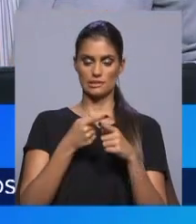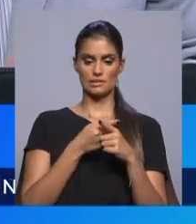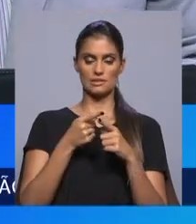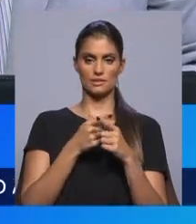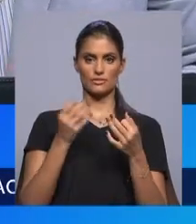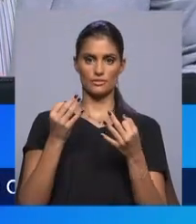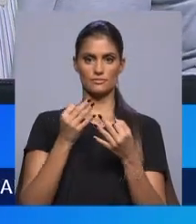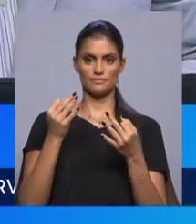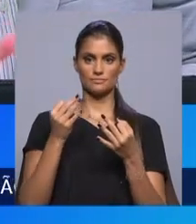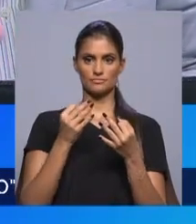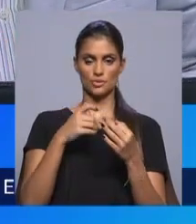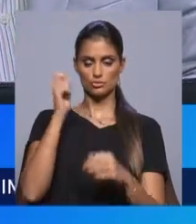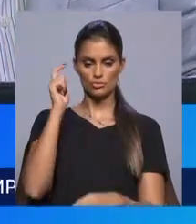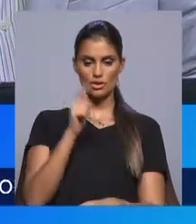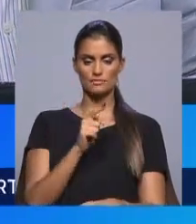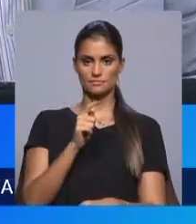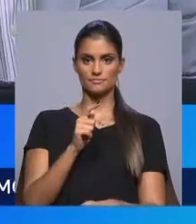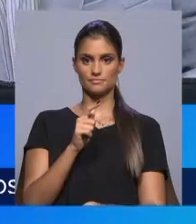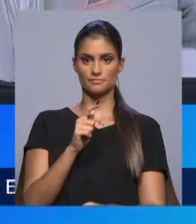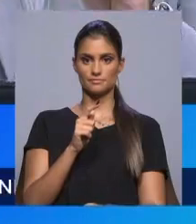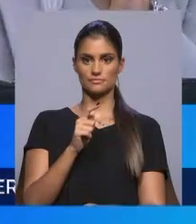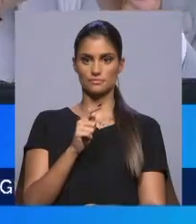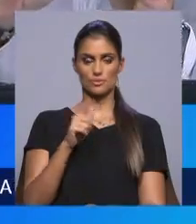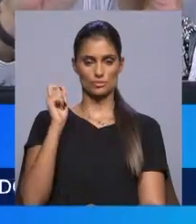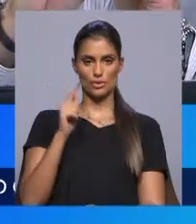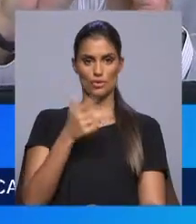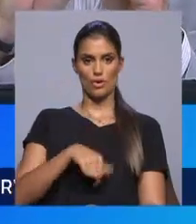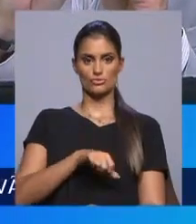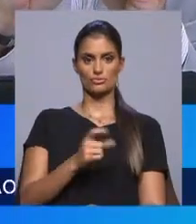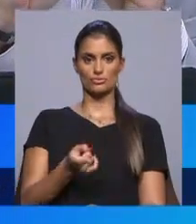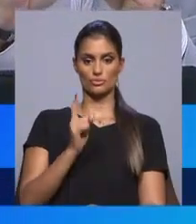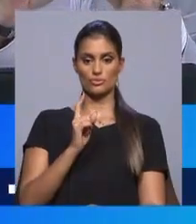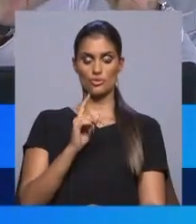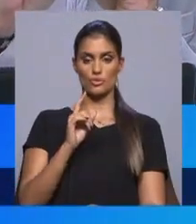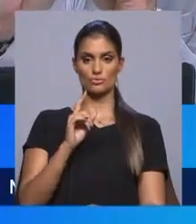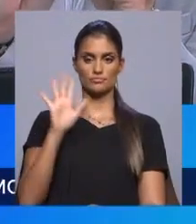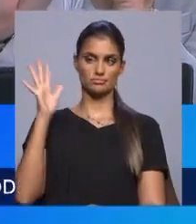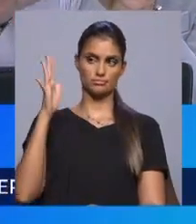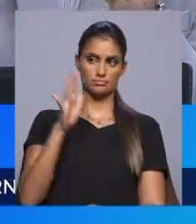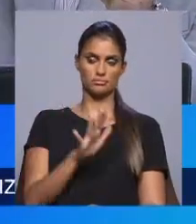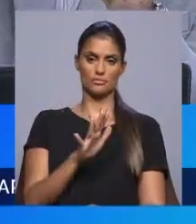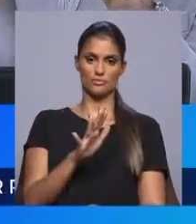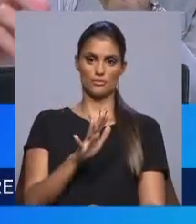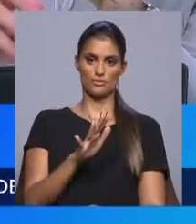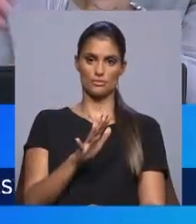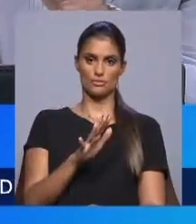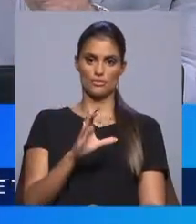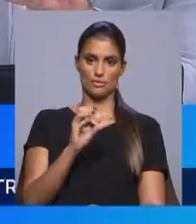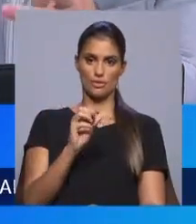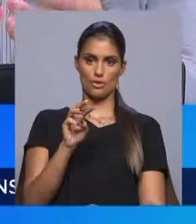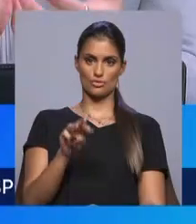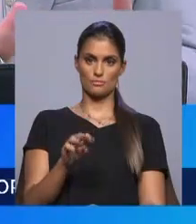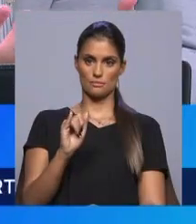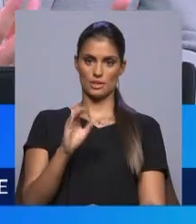interessante. O nosso Sol, ou se calhar não tanto o nosso Sol. Sabes que quando os raios cósmicos entram pela nossa atmosfera,